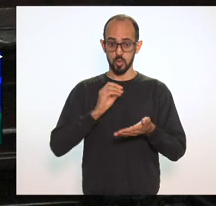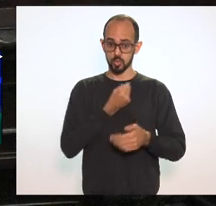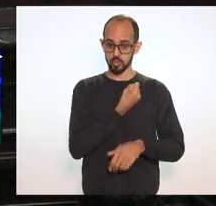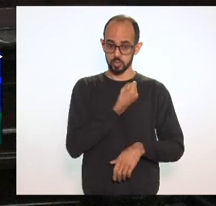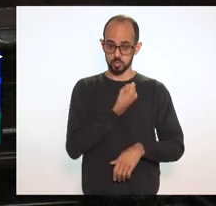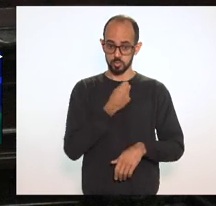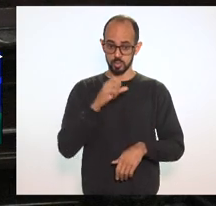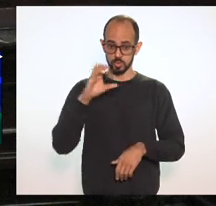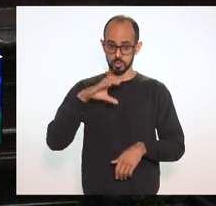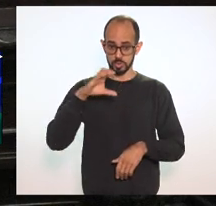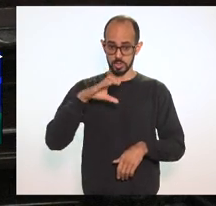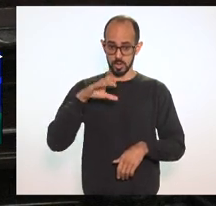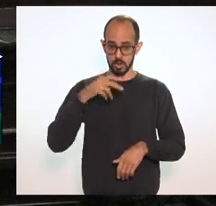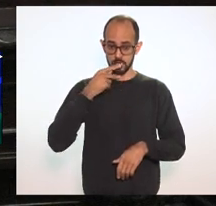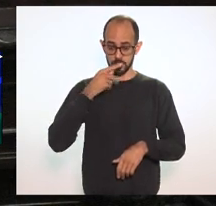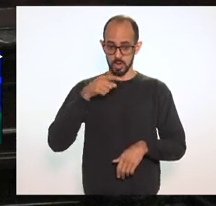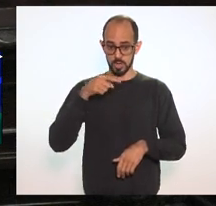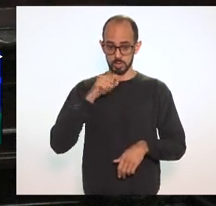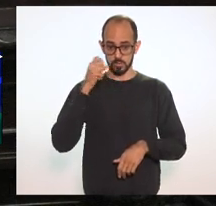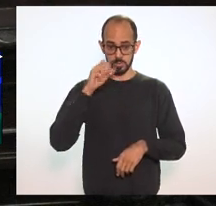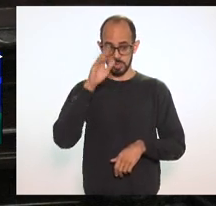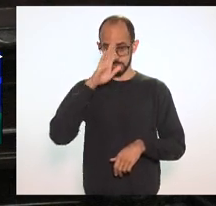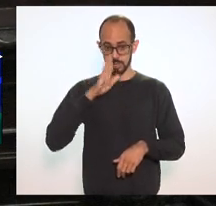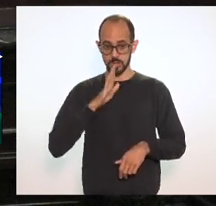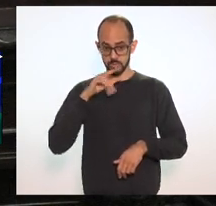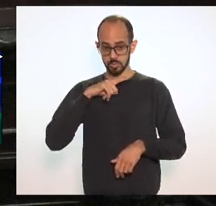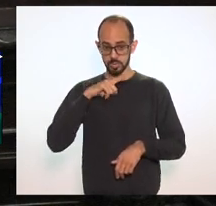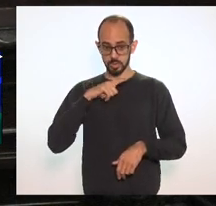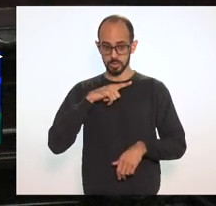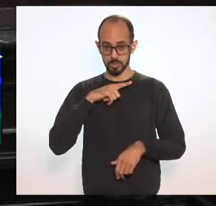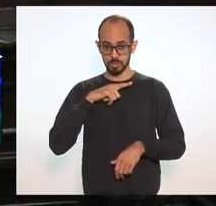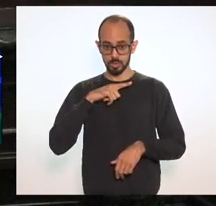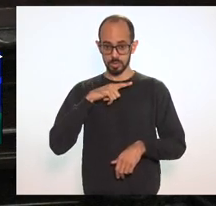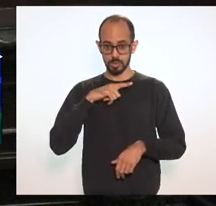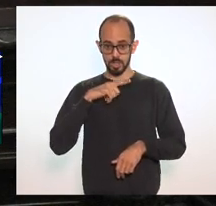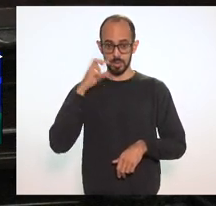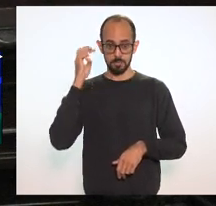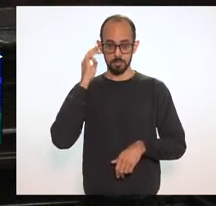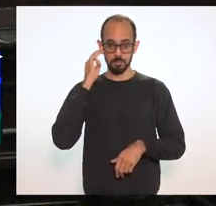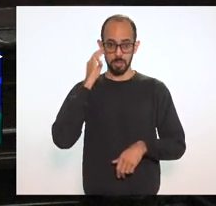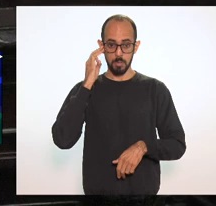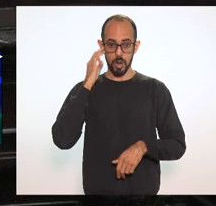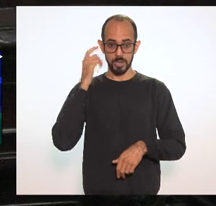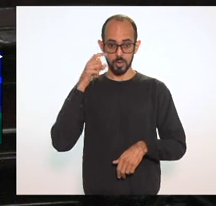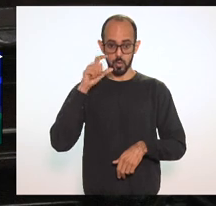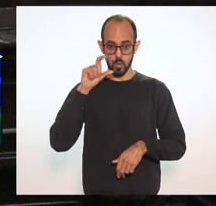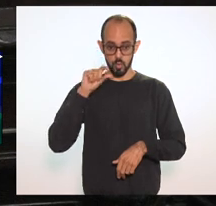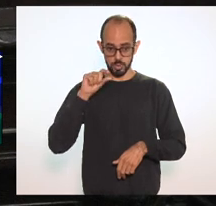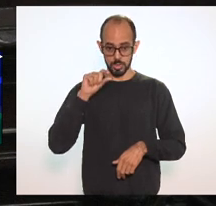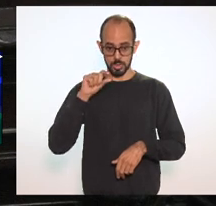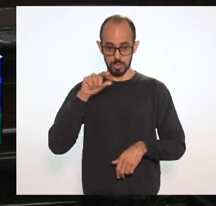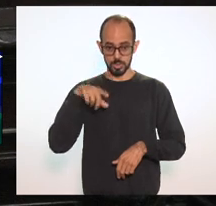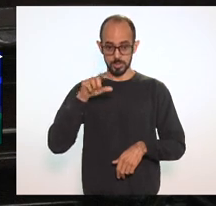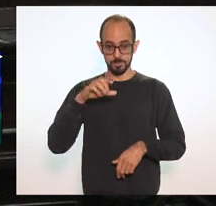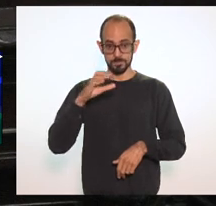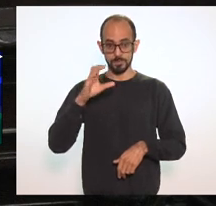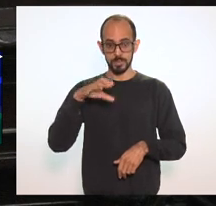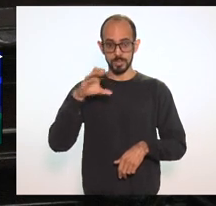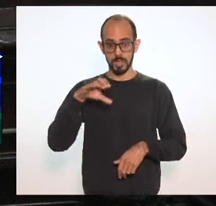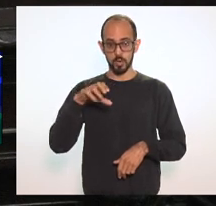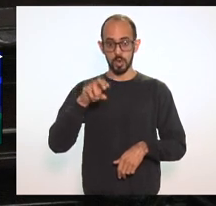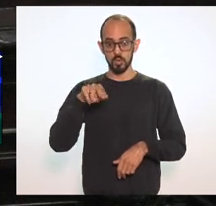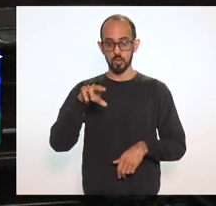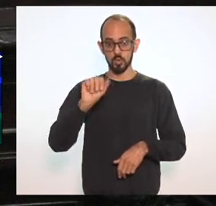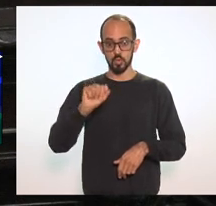dizer aí que o brasileiro tem memória curta Niterói no auge das medidas restritivas nunca registrou